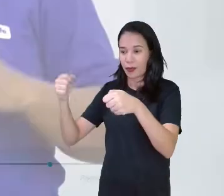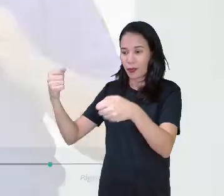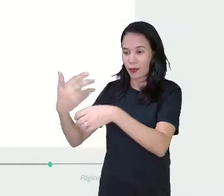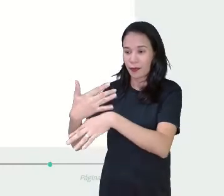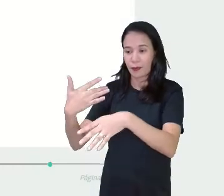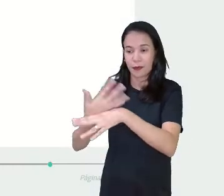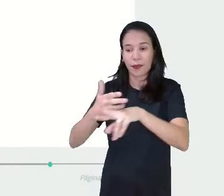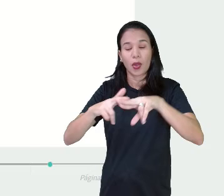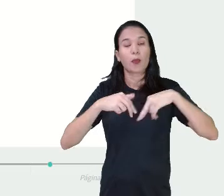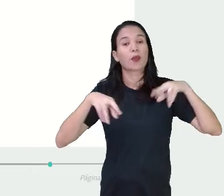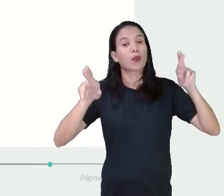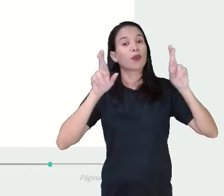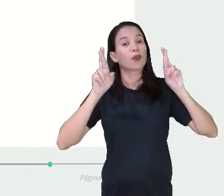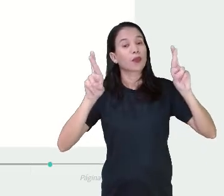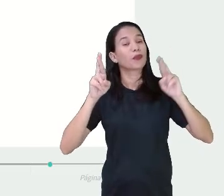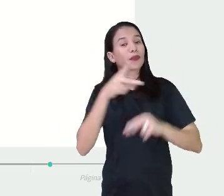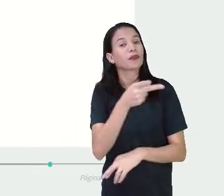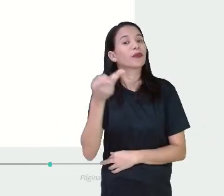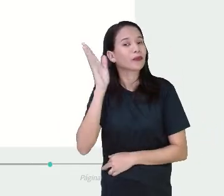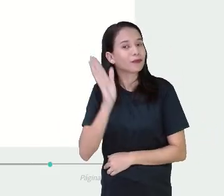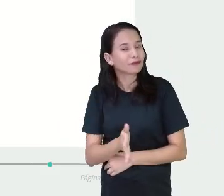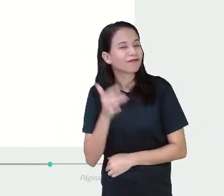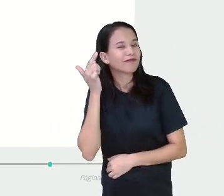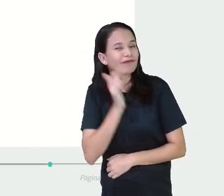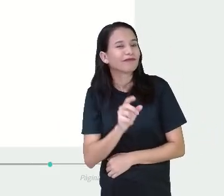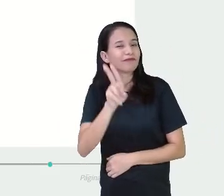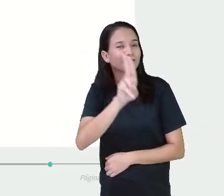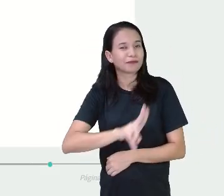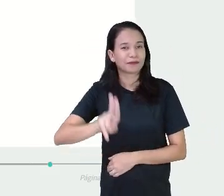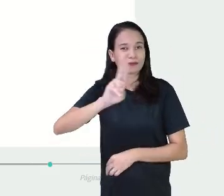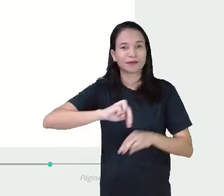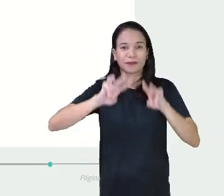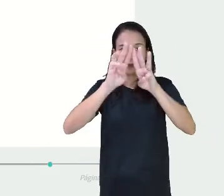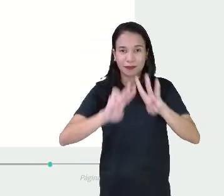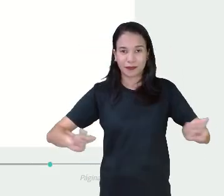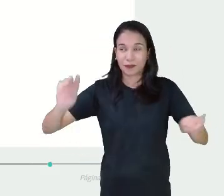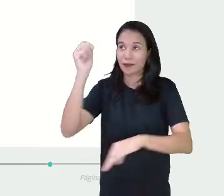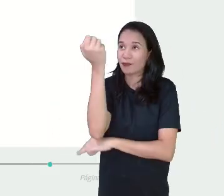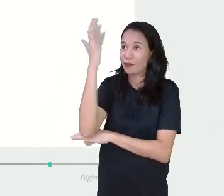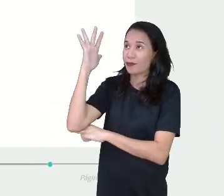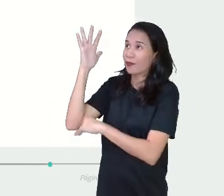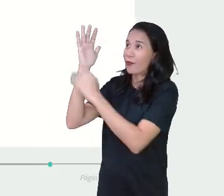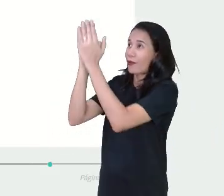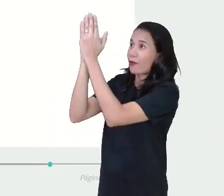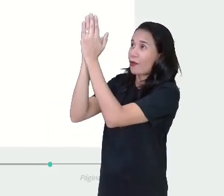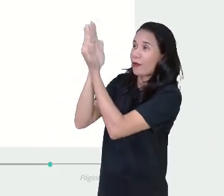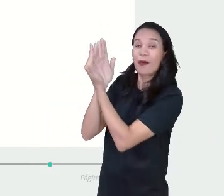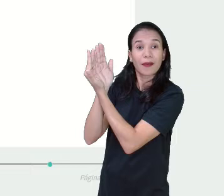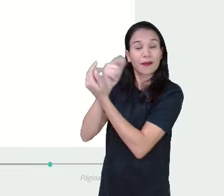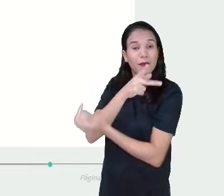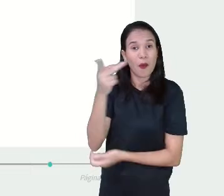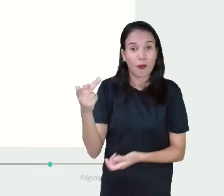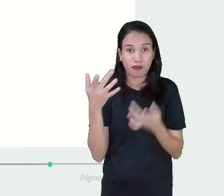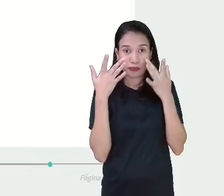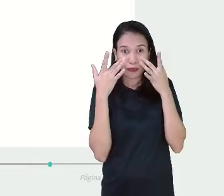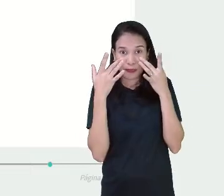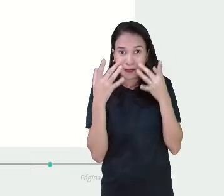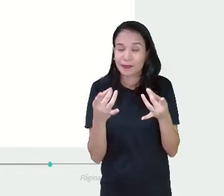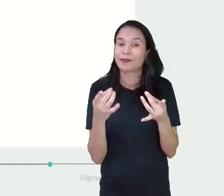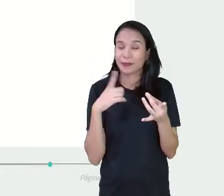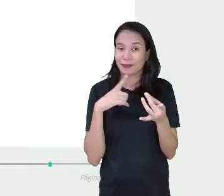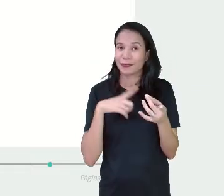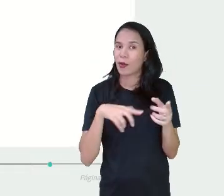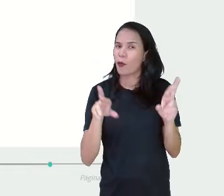cidade. Então, eu espero que vocês já tenham acessado e que vocês estejam aí acompanhando, ligadinhos e